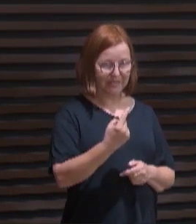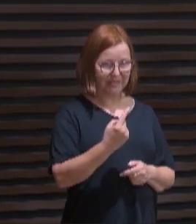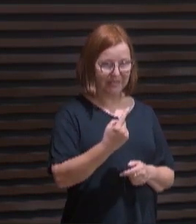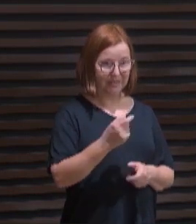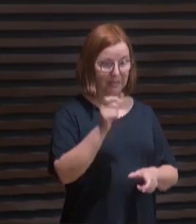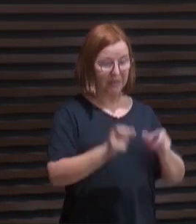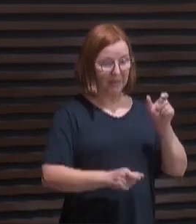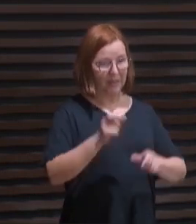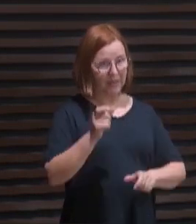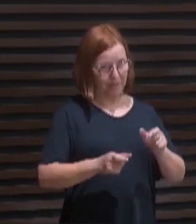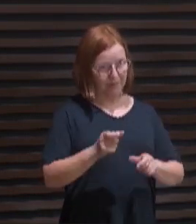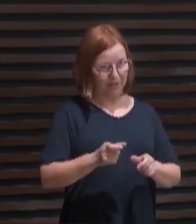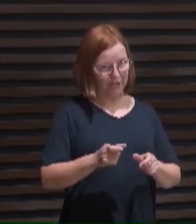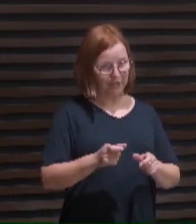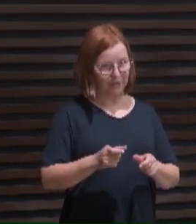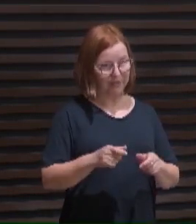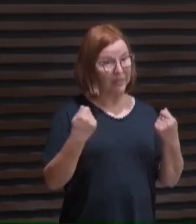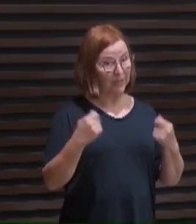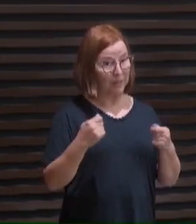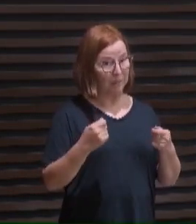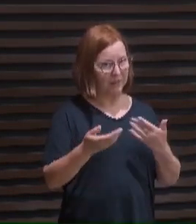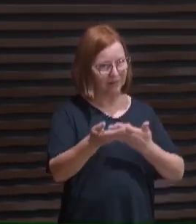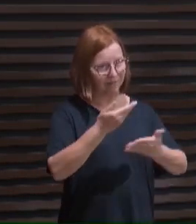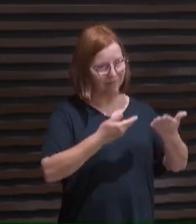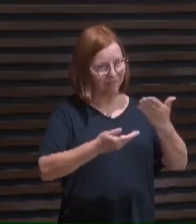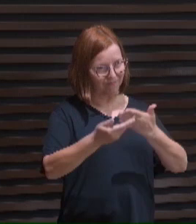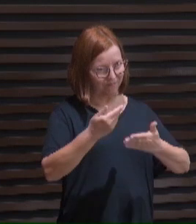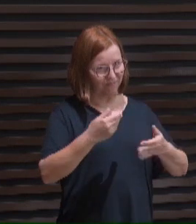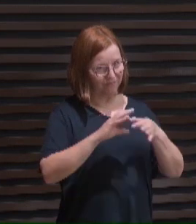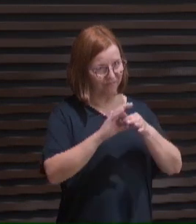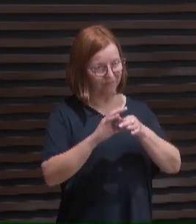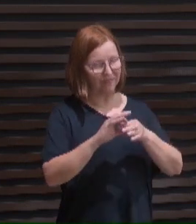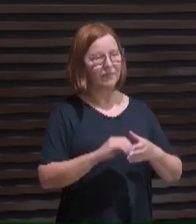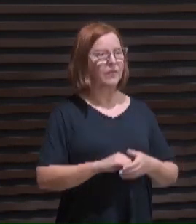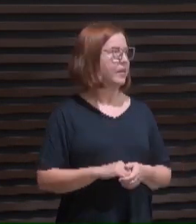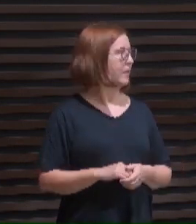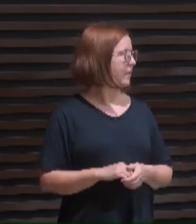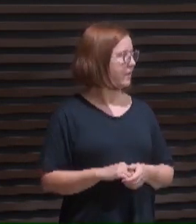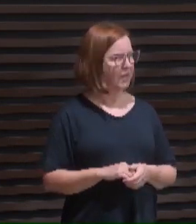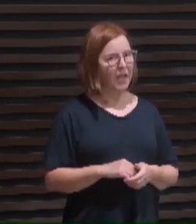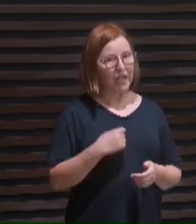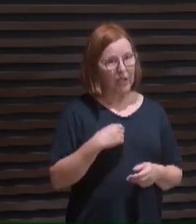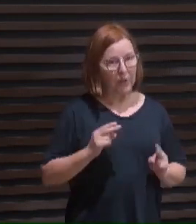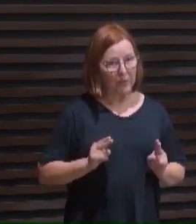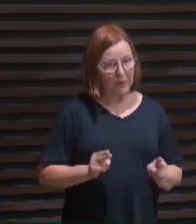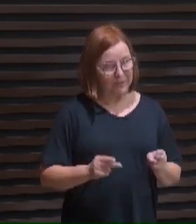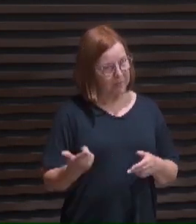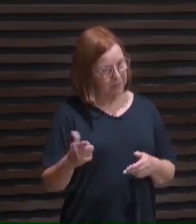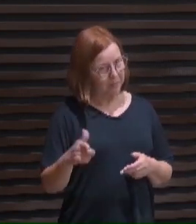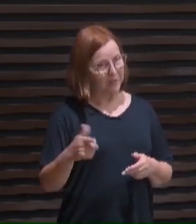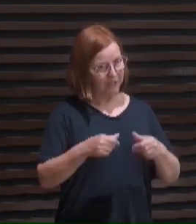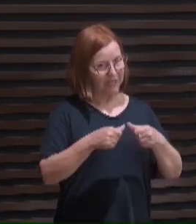conectantes. E se não tivermos isto, um pouquinho mais, vamos aqui, eu vou voltar a repetir isso várias vezes, meu irmão,